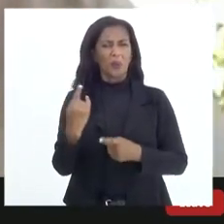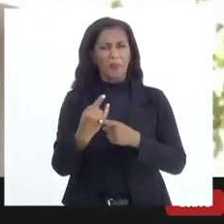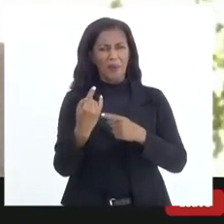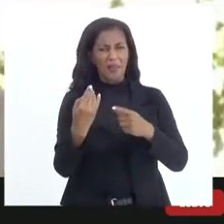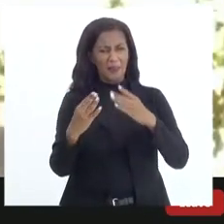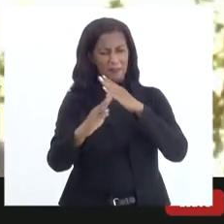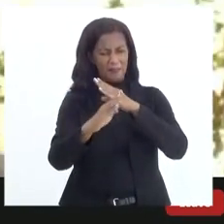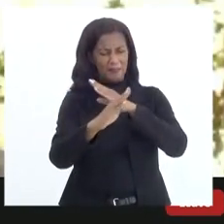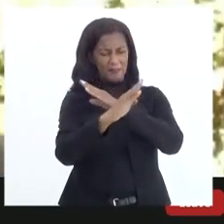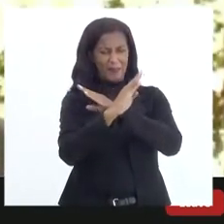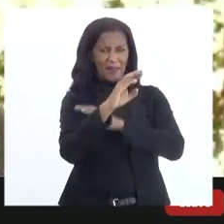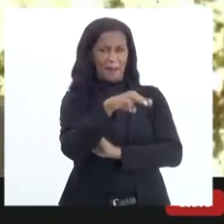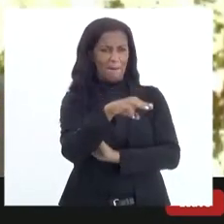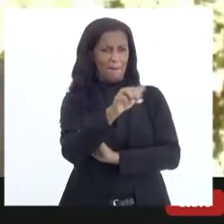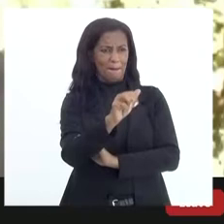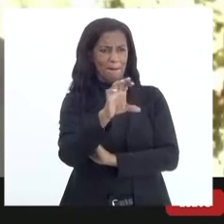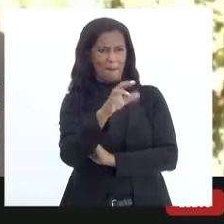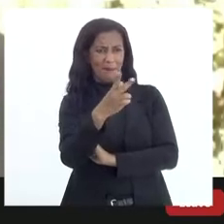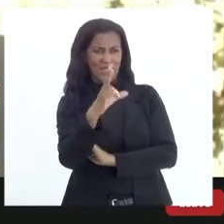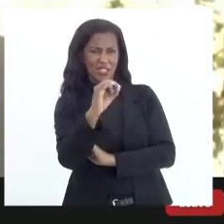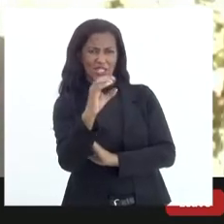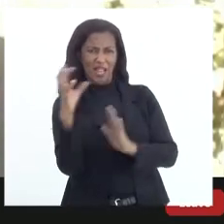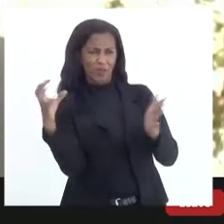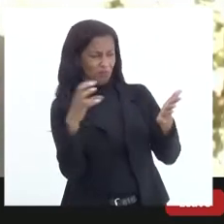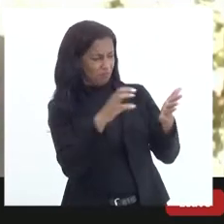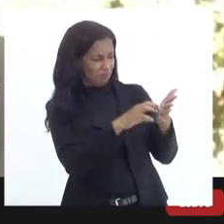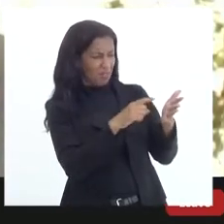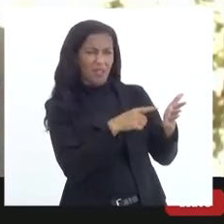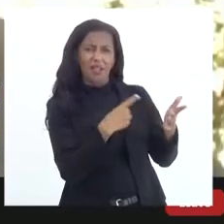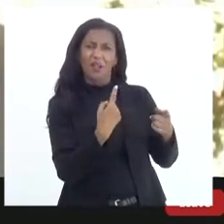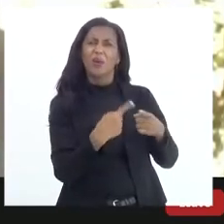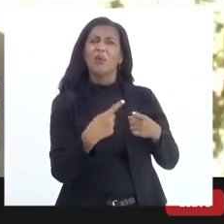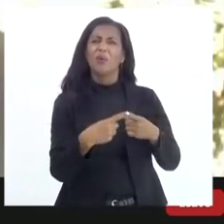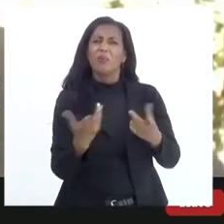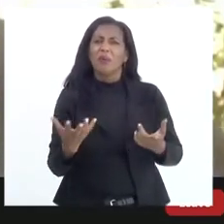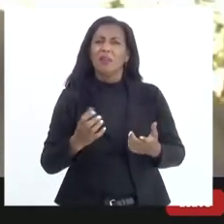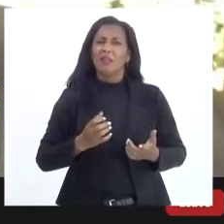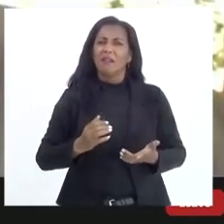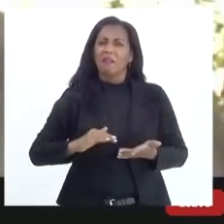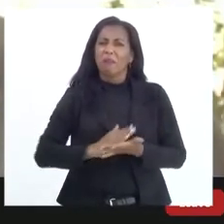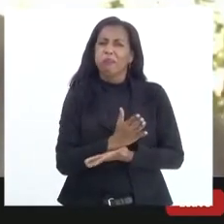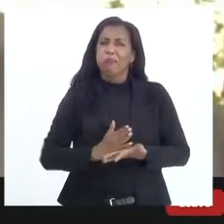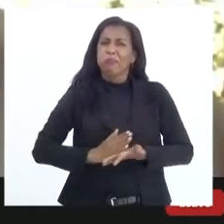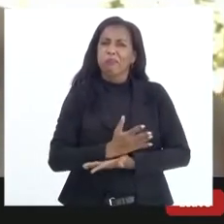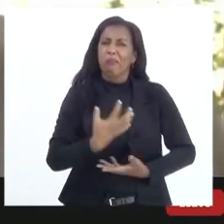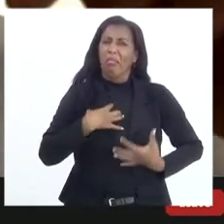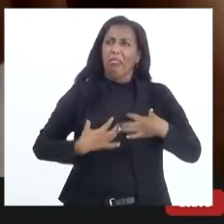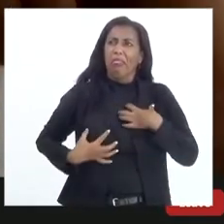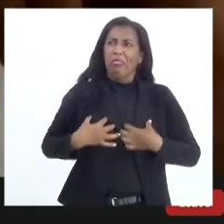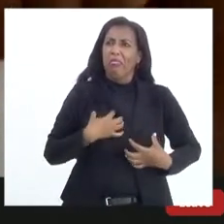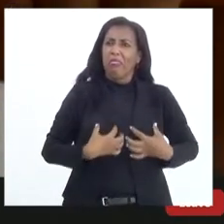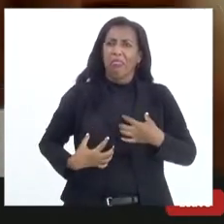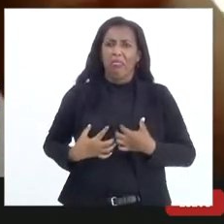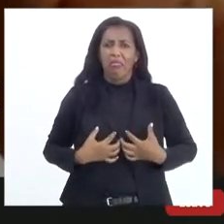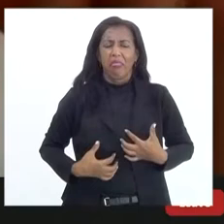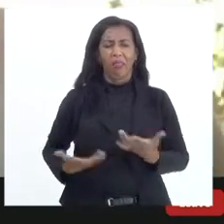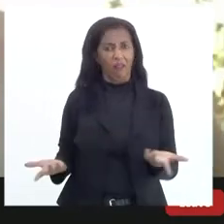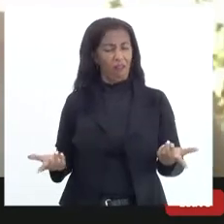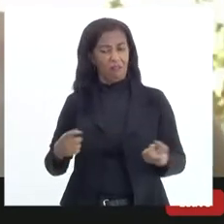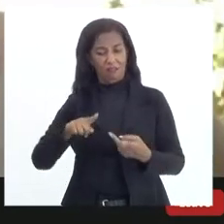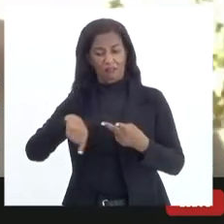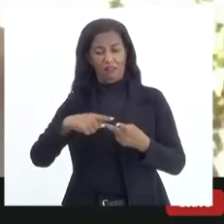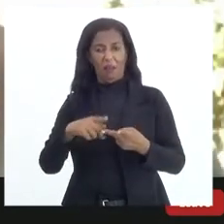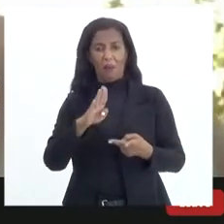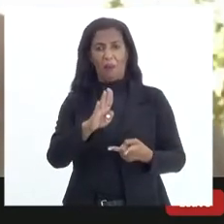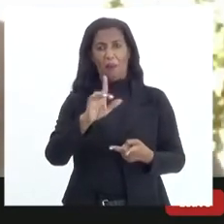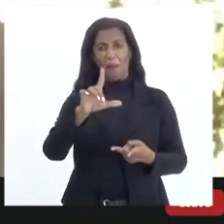Xangô o perturba tanto. Né? O blogueiro não adianta. O blogueiro, eu denunciei ele, é o Alan Santos, ele é conhecido, eu